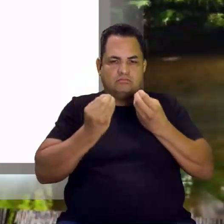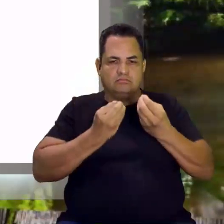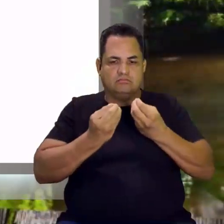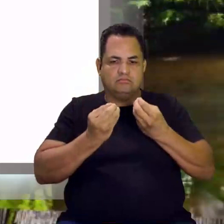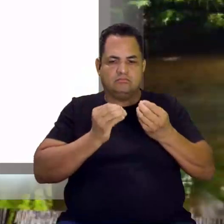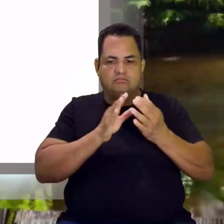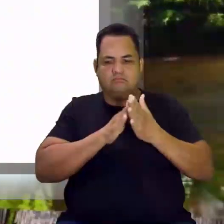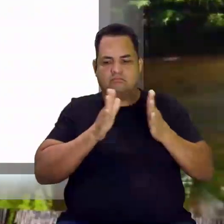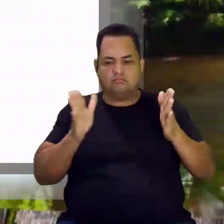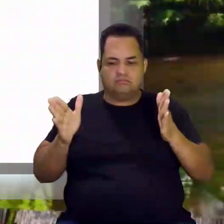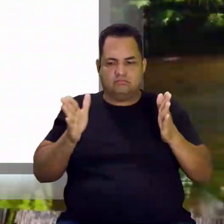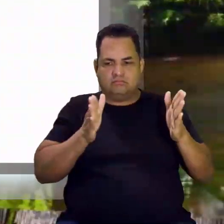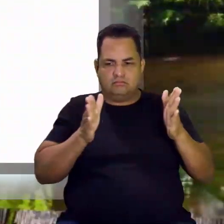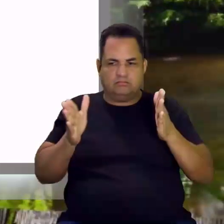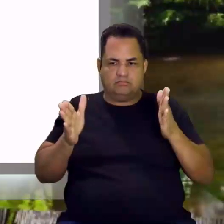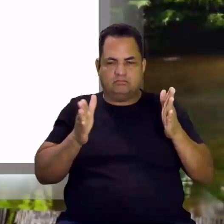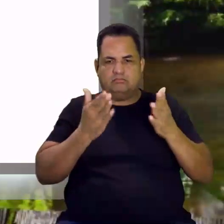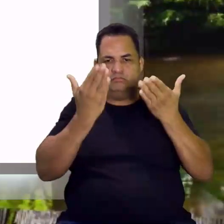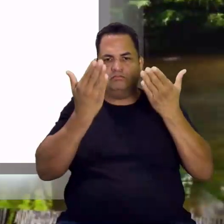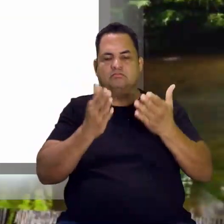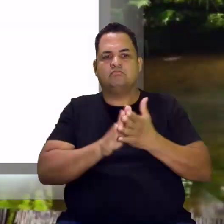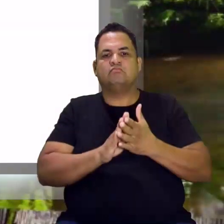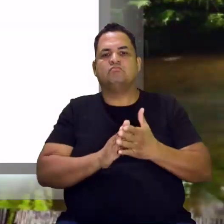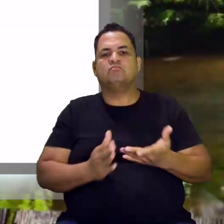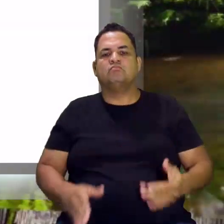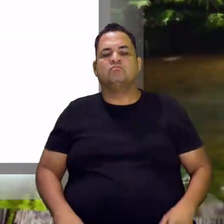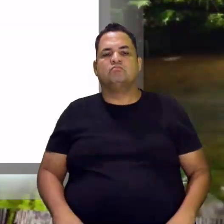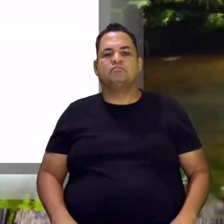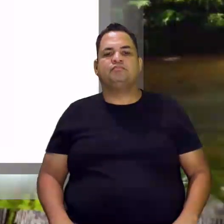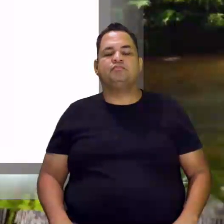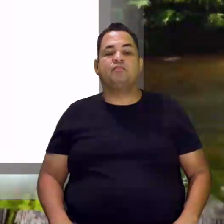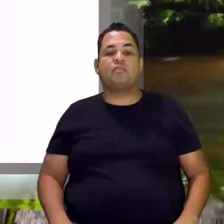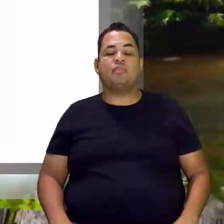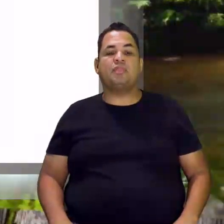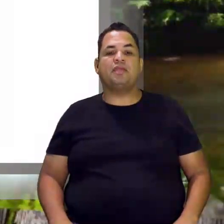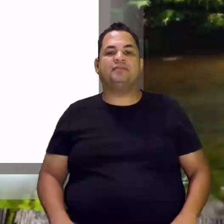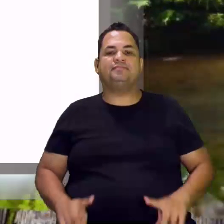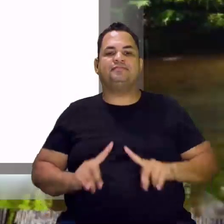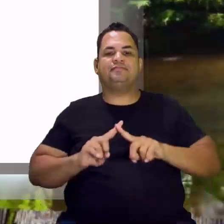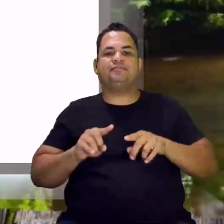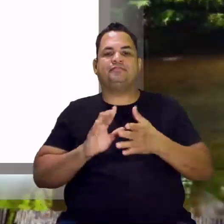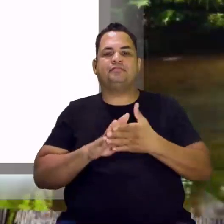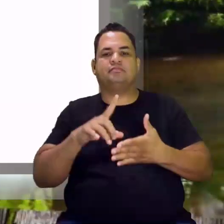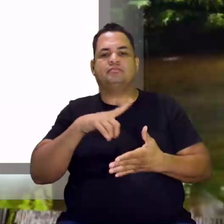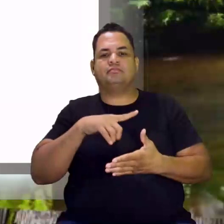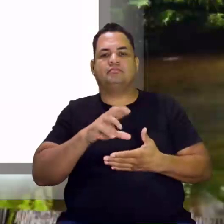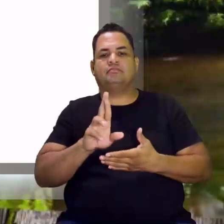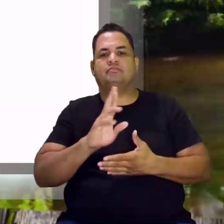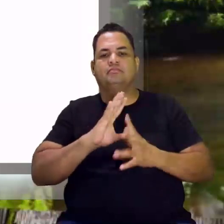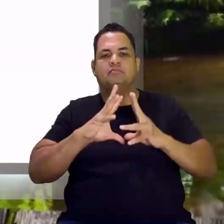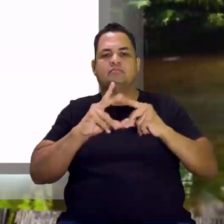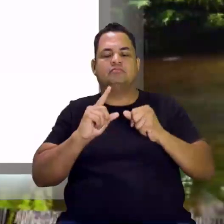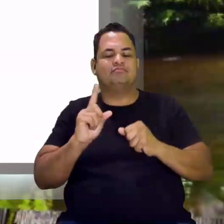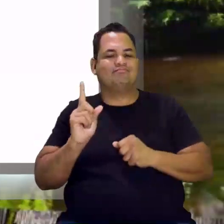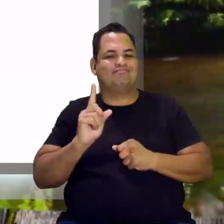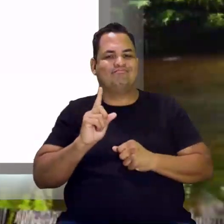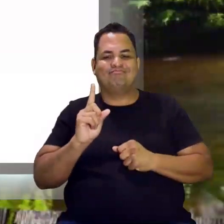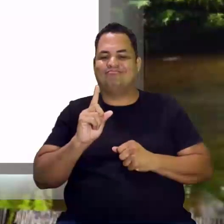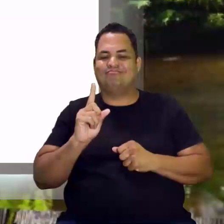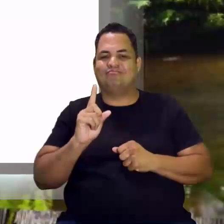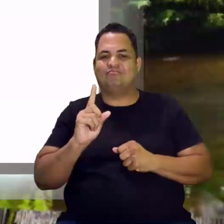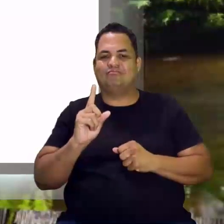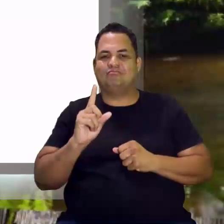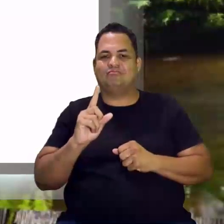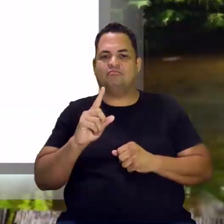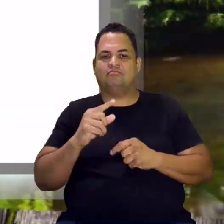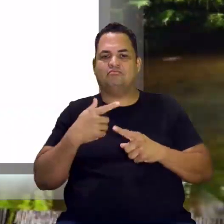esse tempo cronológico aqui descrito, tá? Mas a gente tem a resposta de tudo? Não.